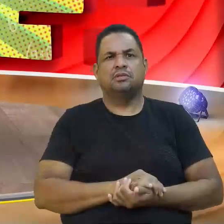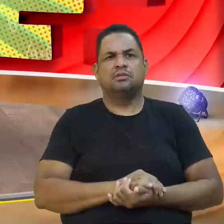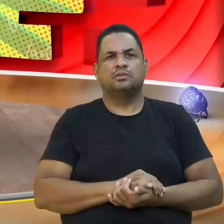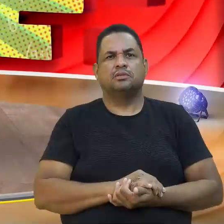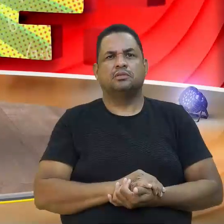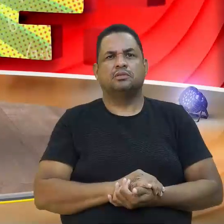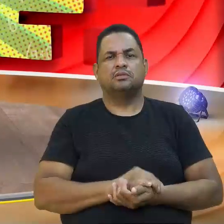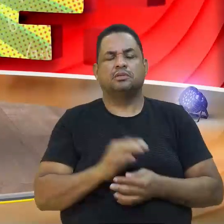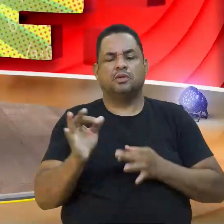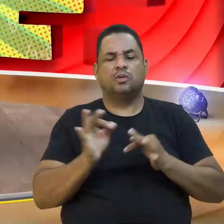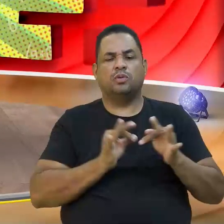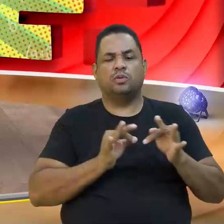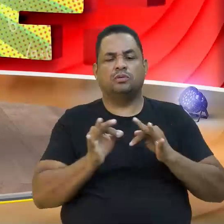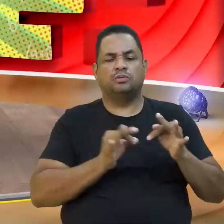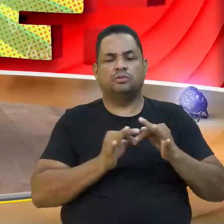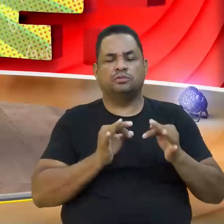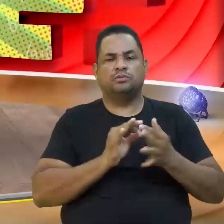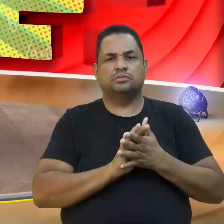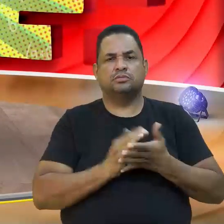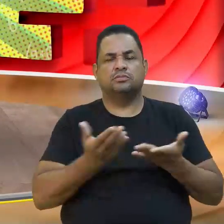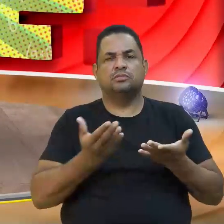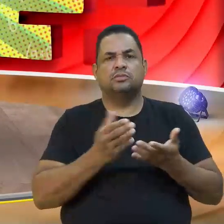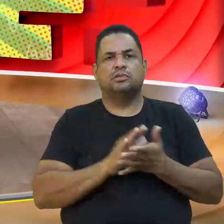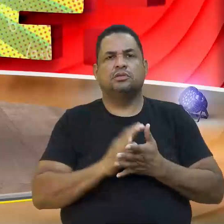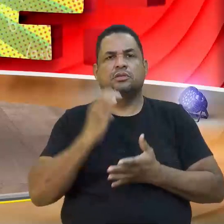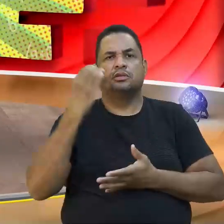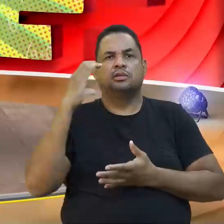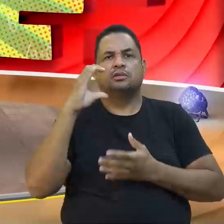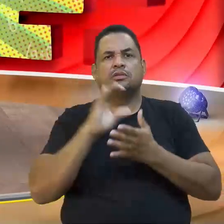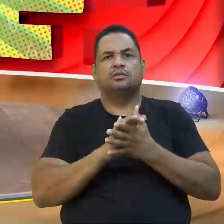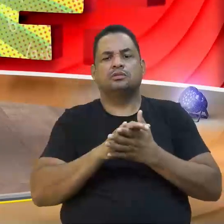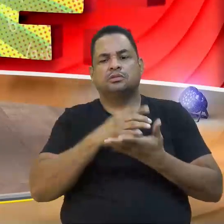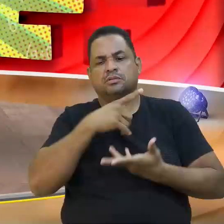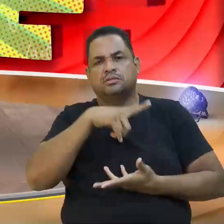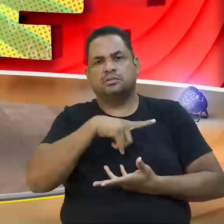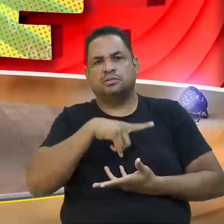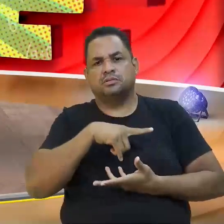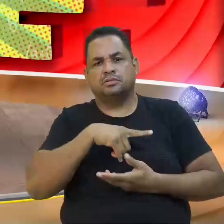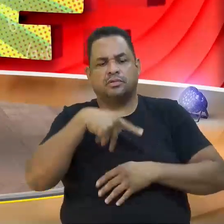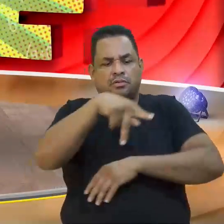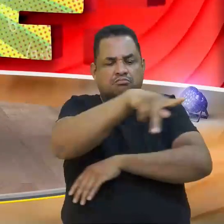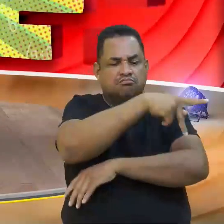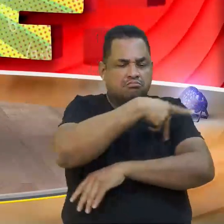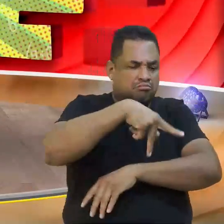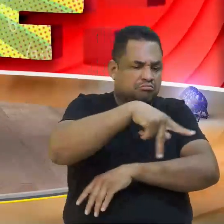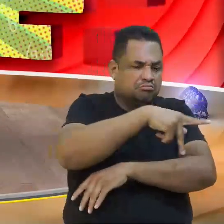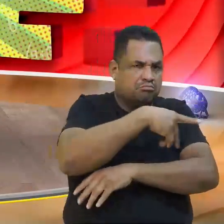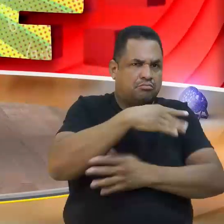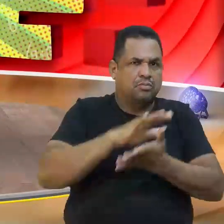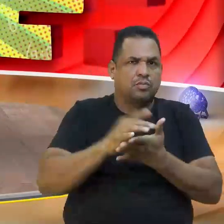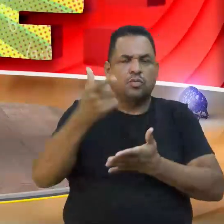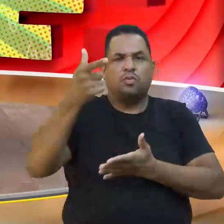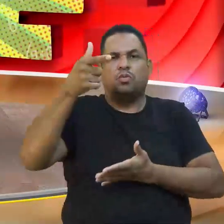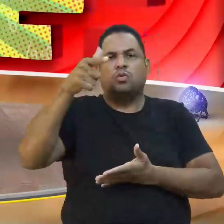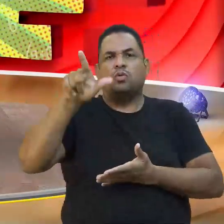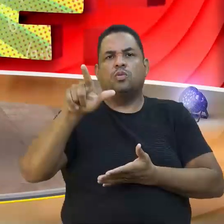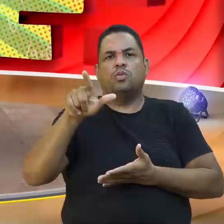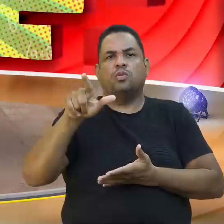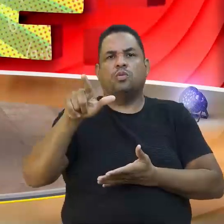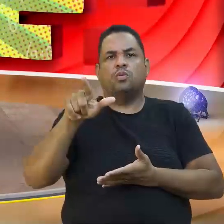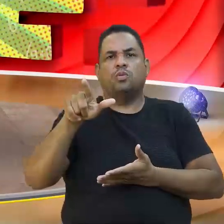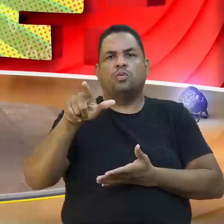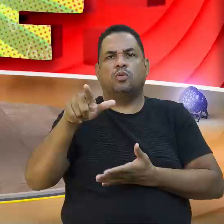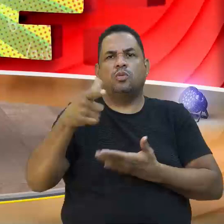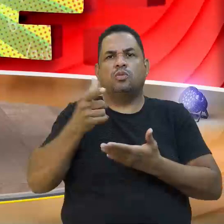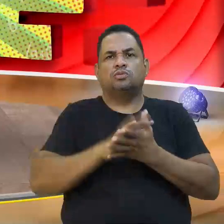plano cartesiano que a gente está falando aqui. Só que, claro, ali a gente envolveu as praças, a gente envolveu outros